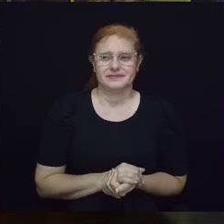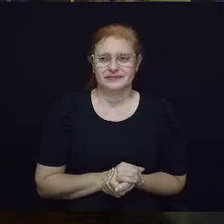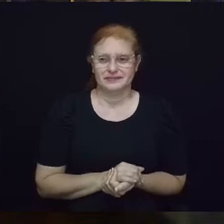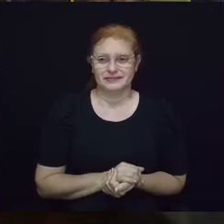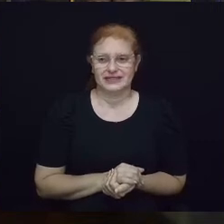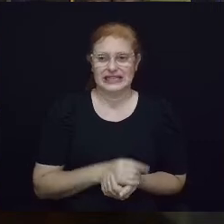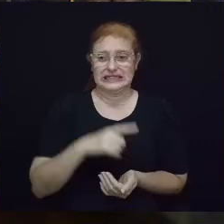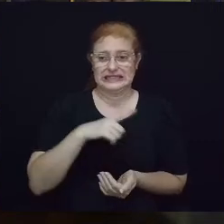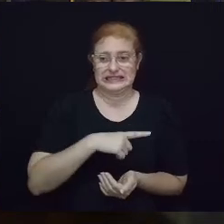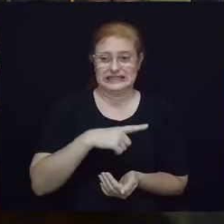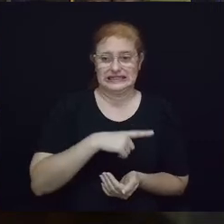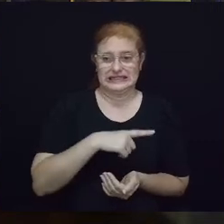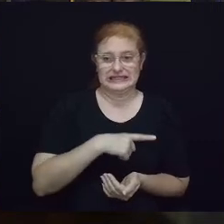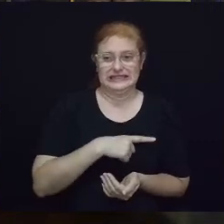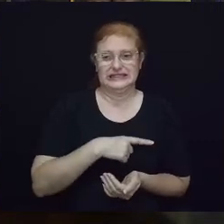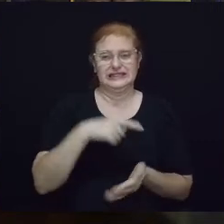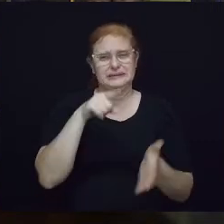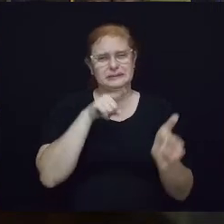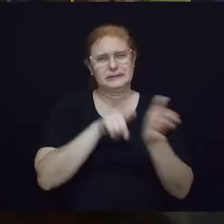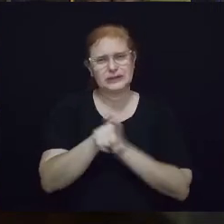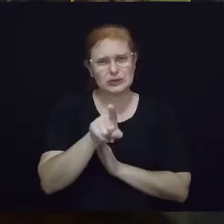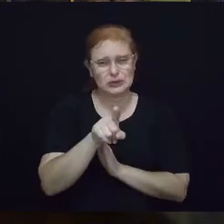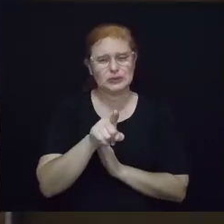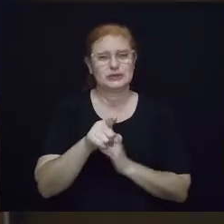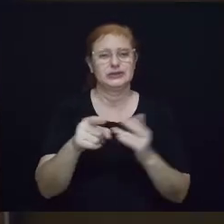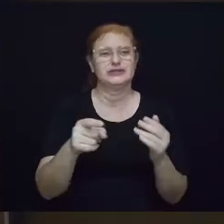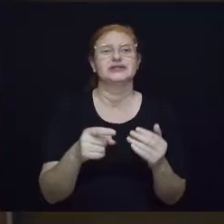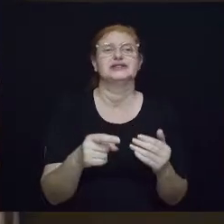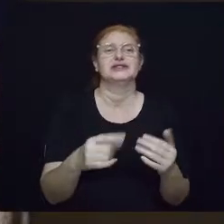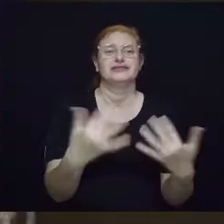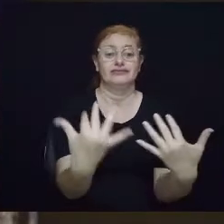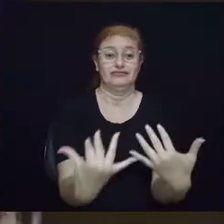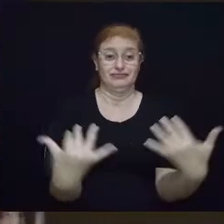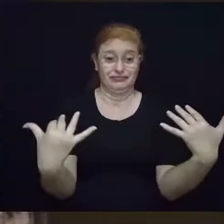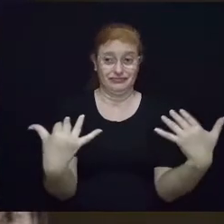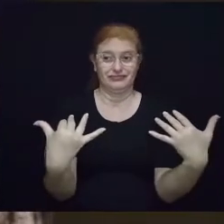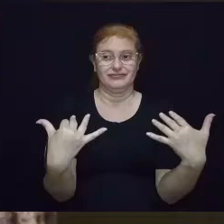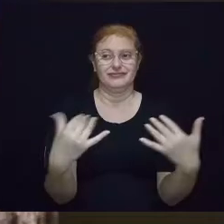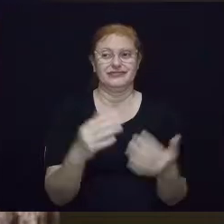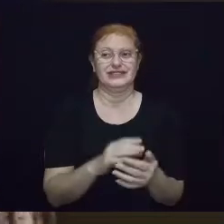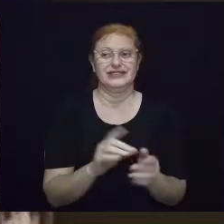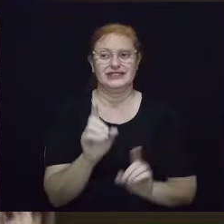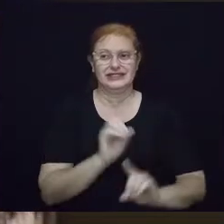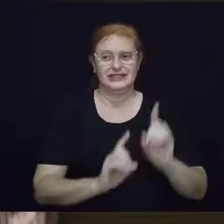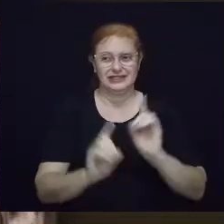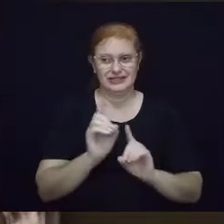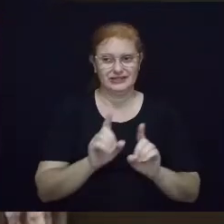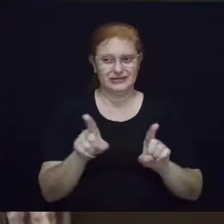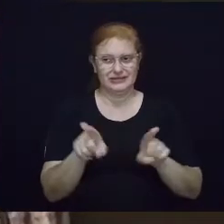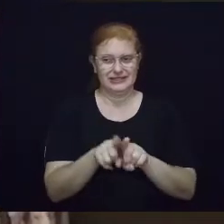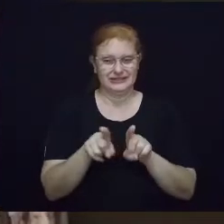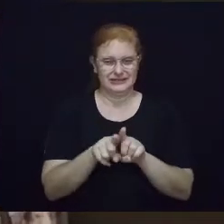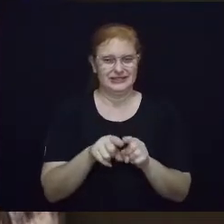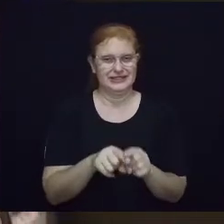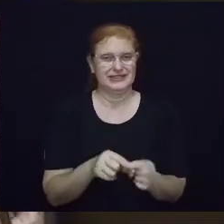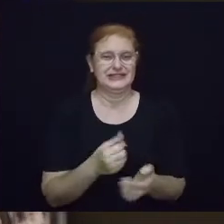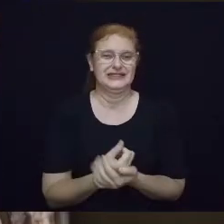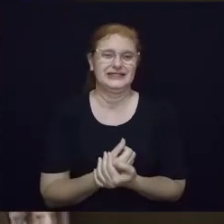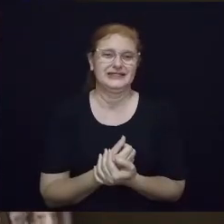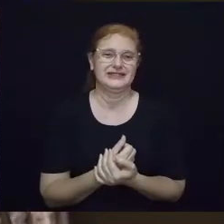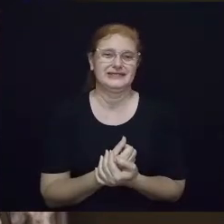Bom, nós temos uma pergunta aqui do público, mais uma e mais algumas aqui do online. Então,